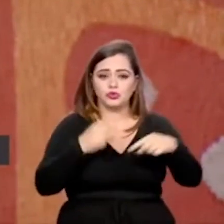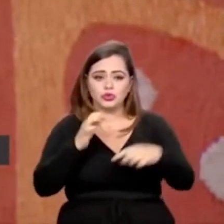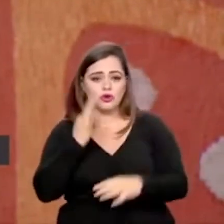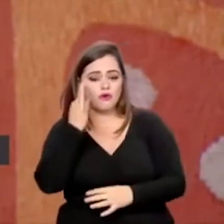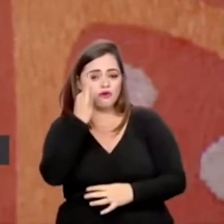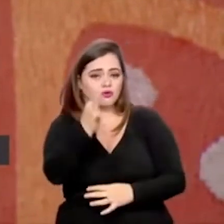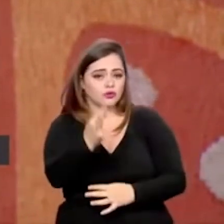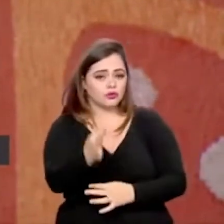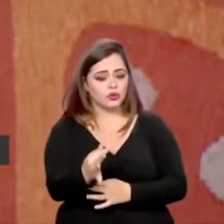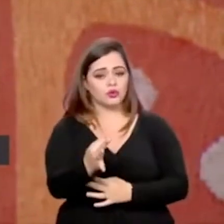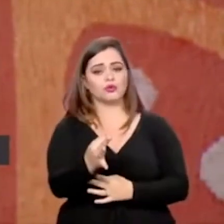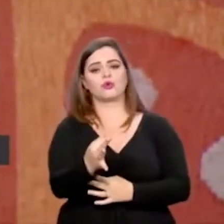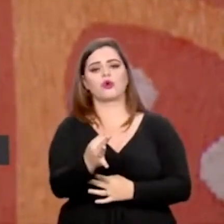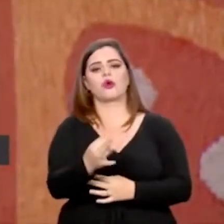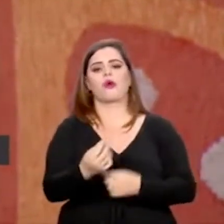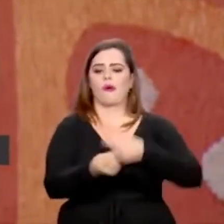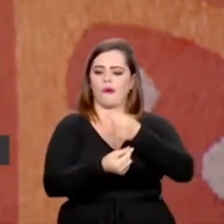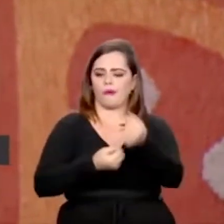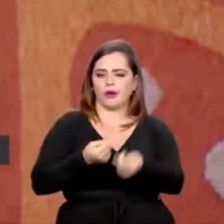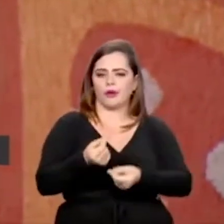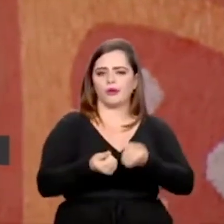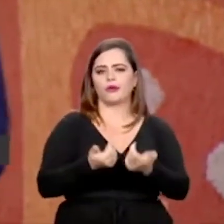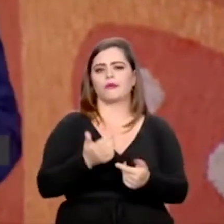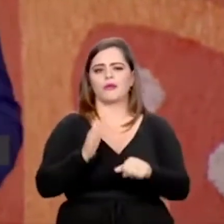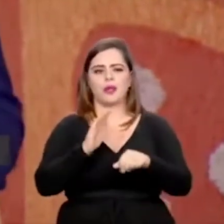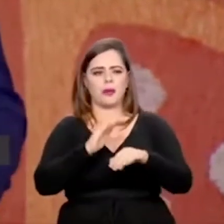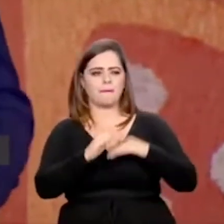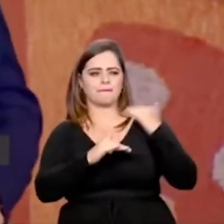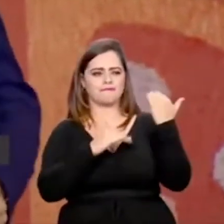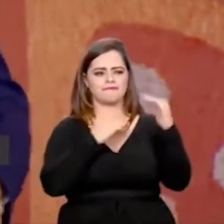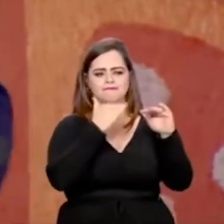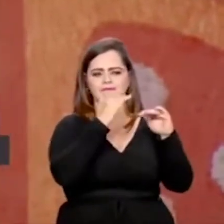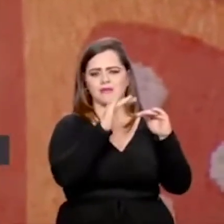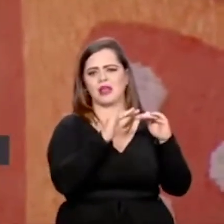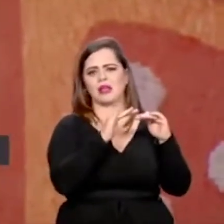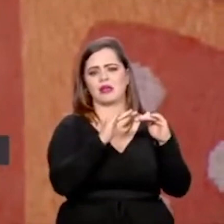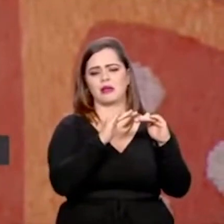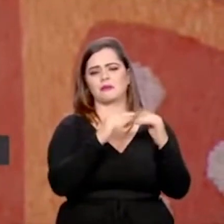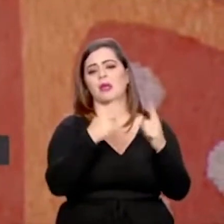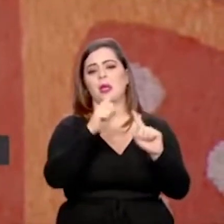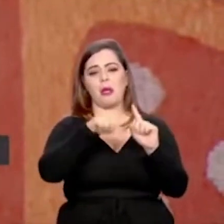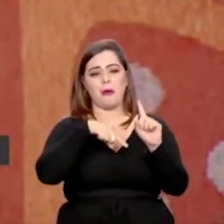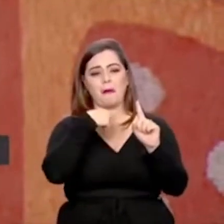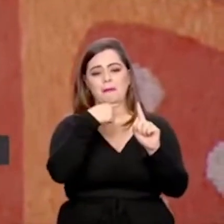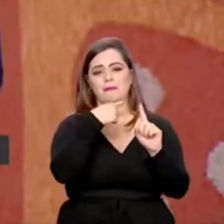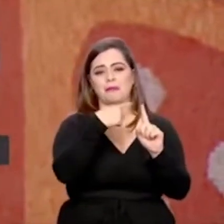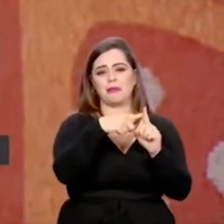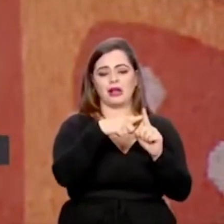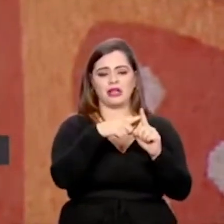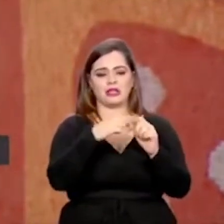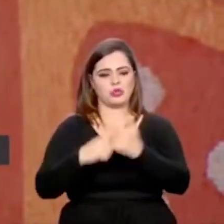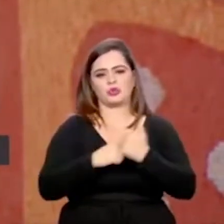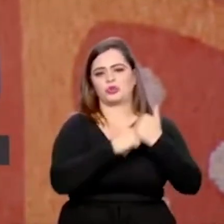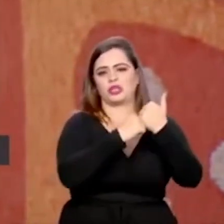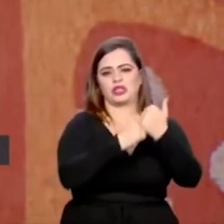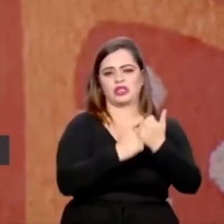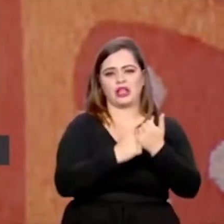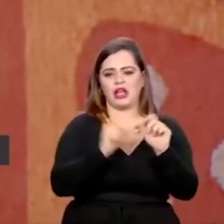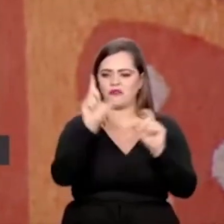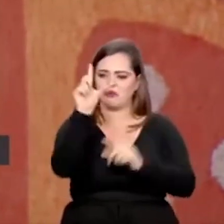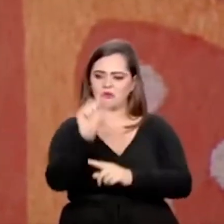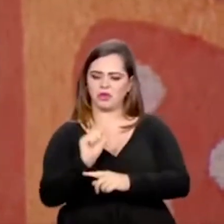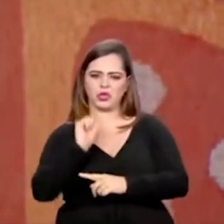Futuro uma economia cada vez mais menos poluidora mais sustentável que valoriza a educação